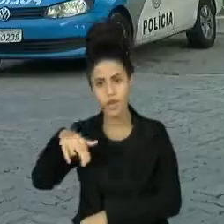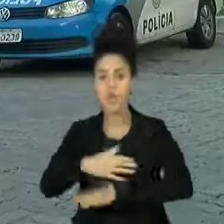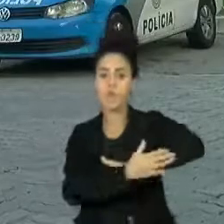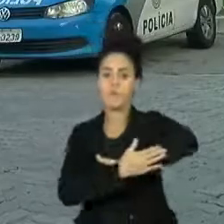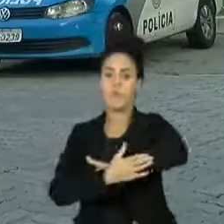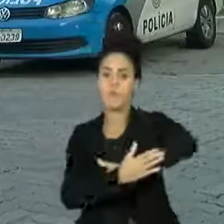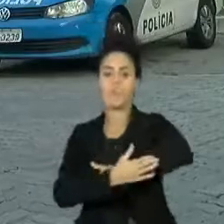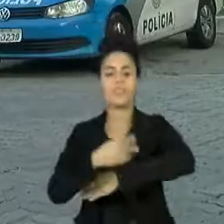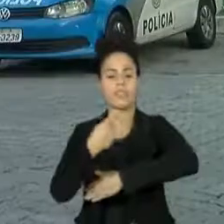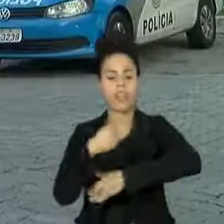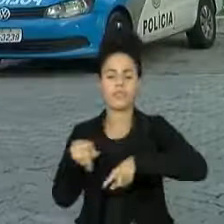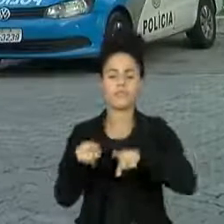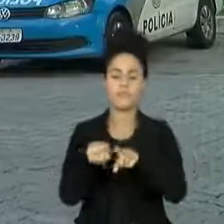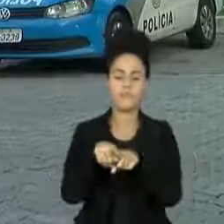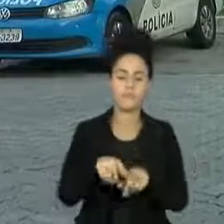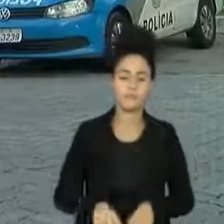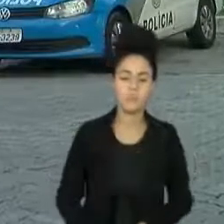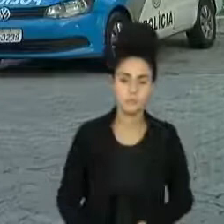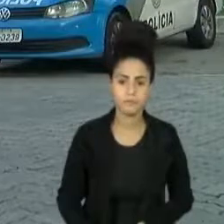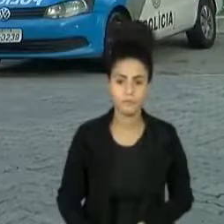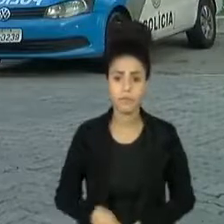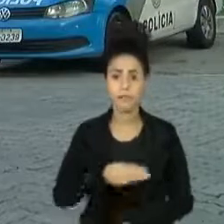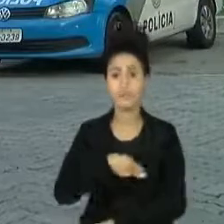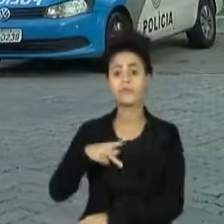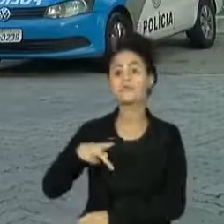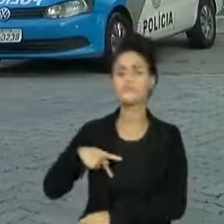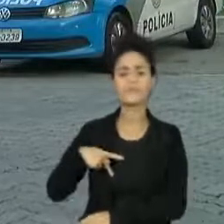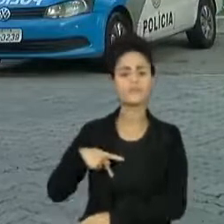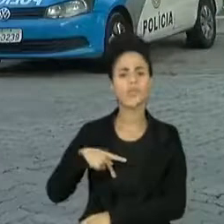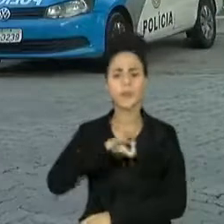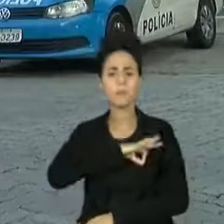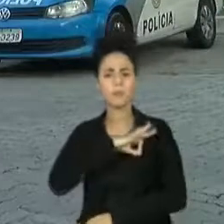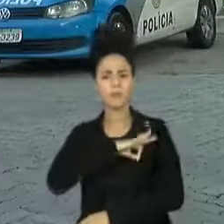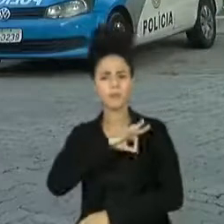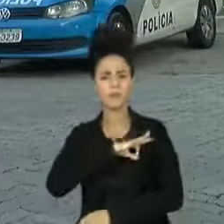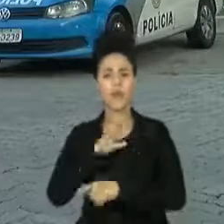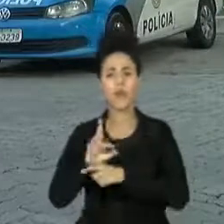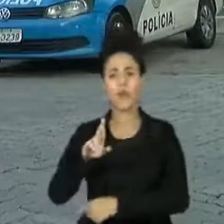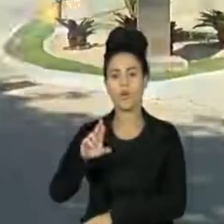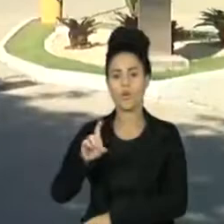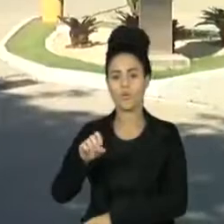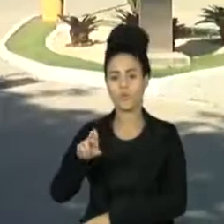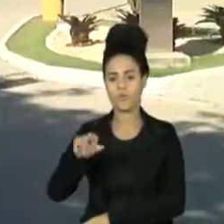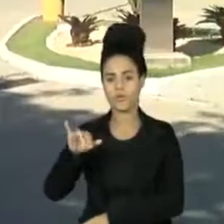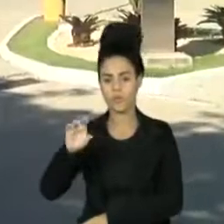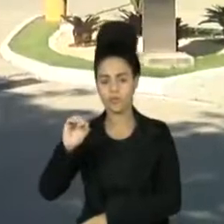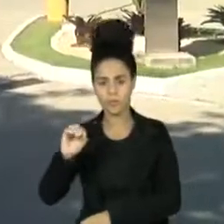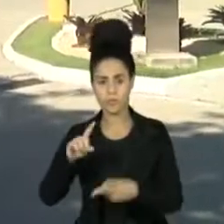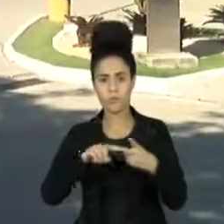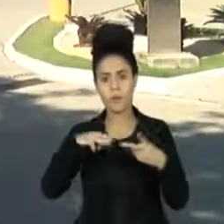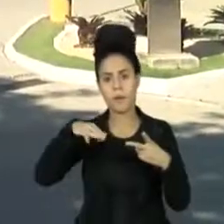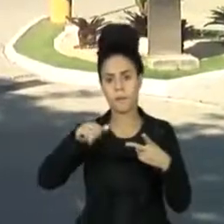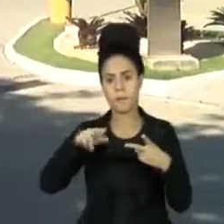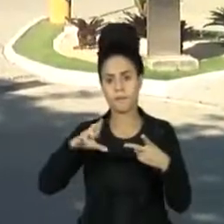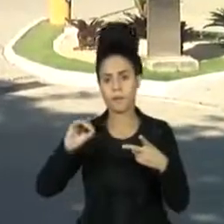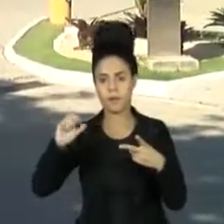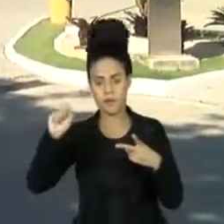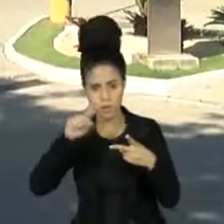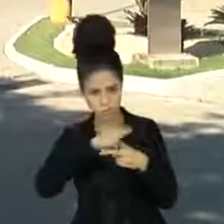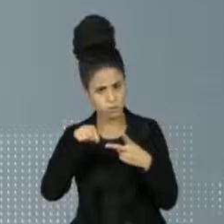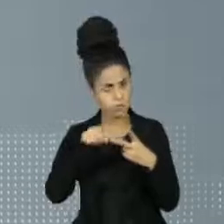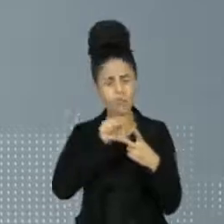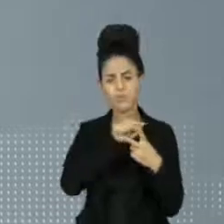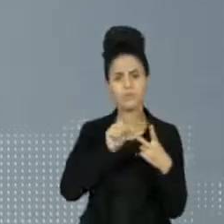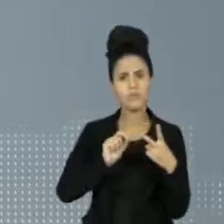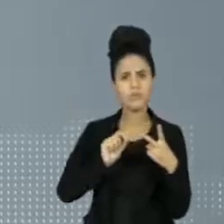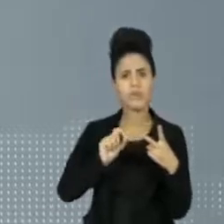passado. De acordo com o Ministério Público Fluminense, os policiais militares Rodrigo Corrêa de Frias e Marcos Felipe da Silva